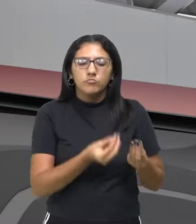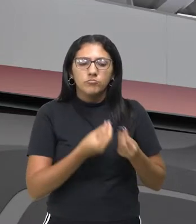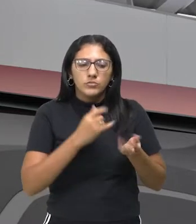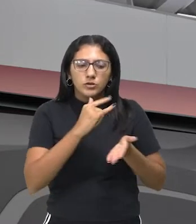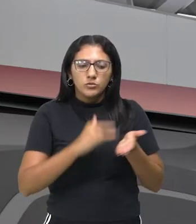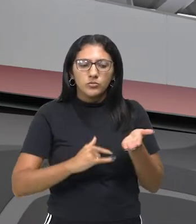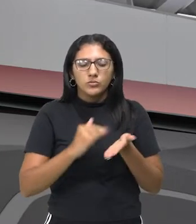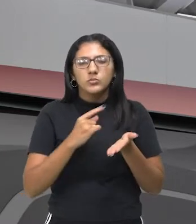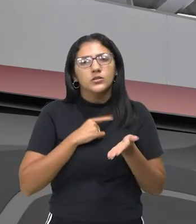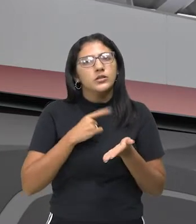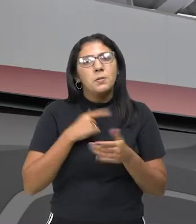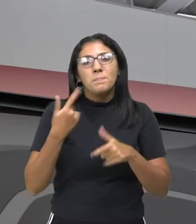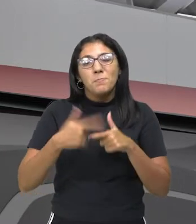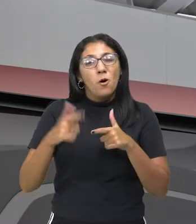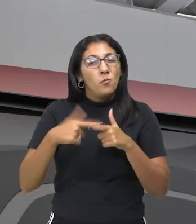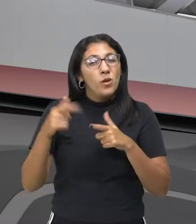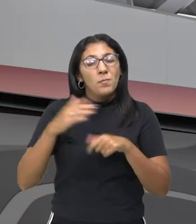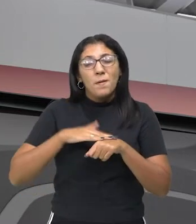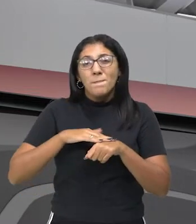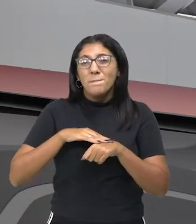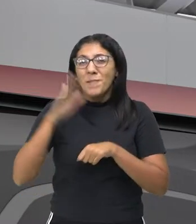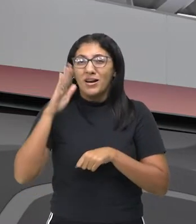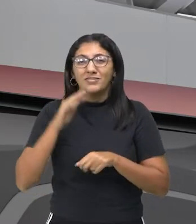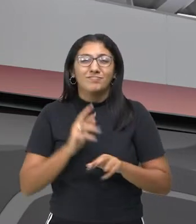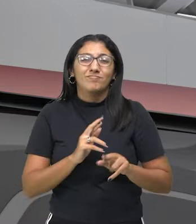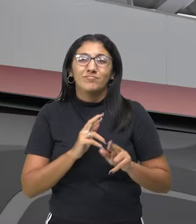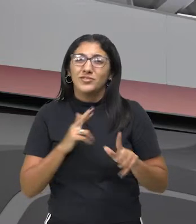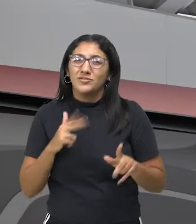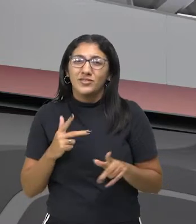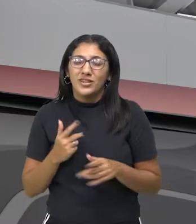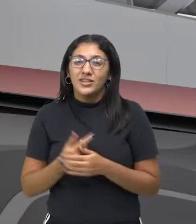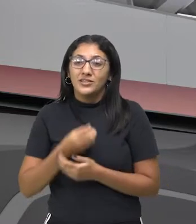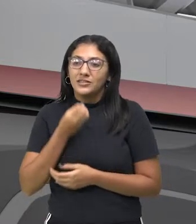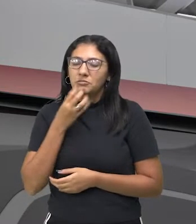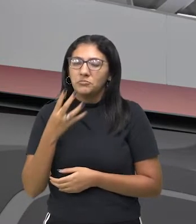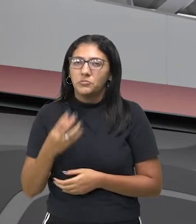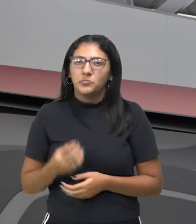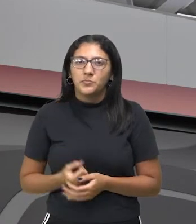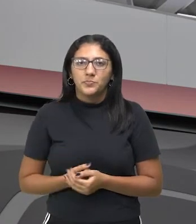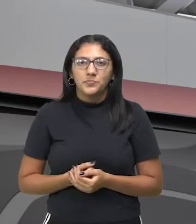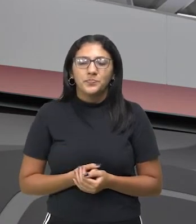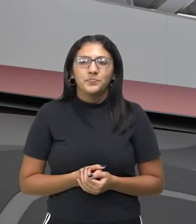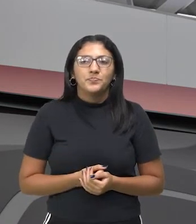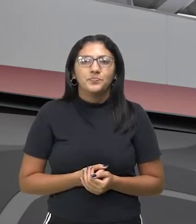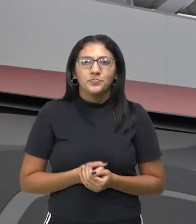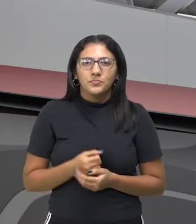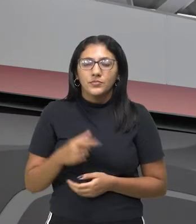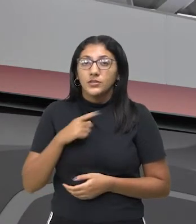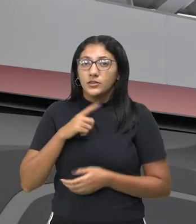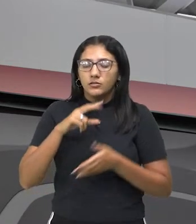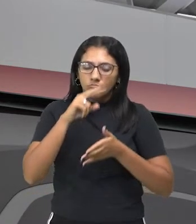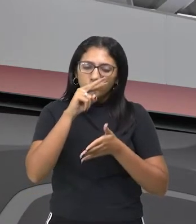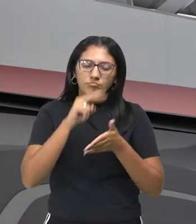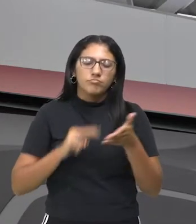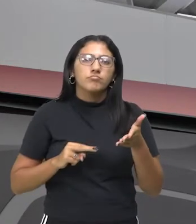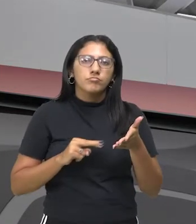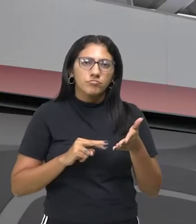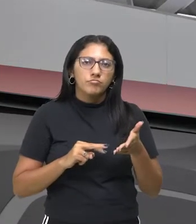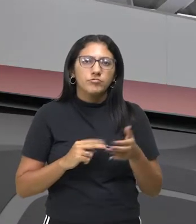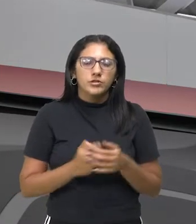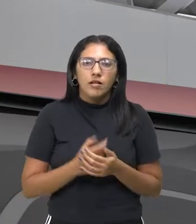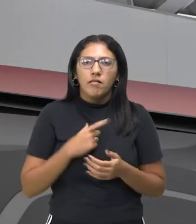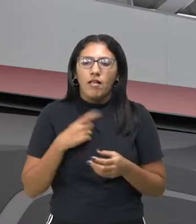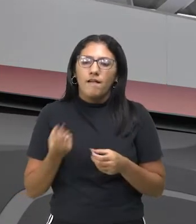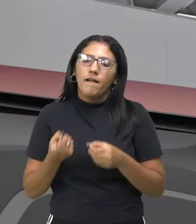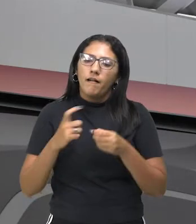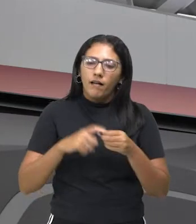mais negativos os impactos do que as vantagens para o Brasil. Então, aqui traz a notícia de que eles estão voltando